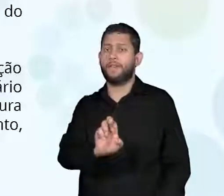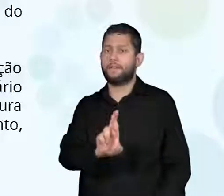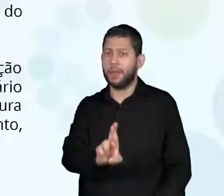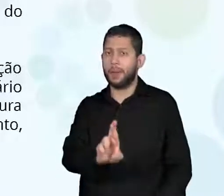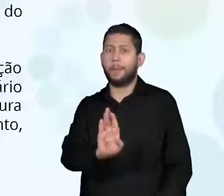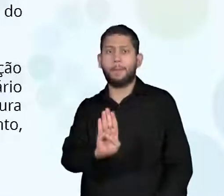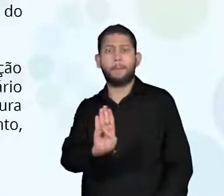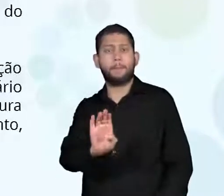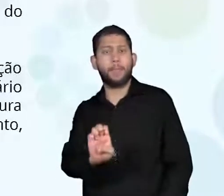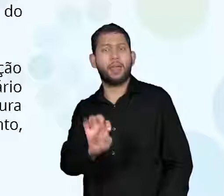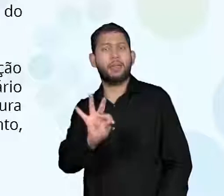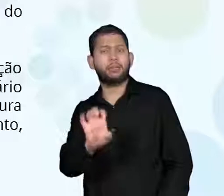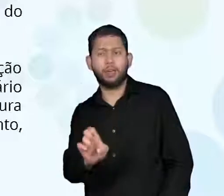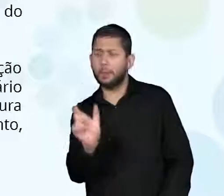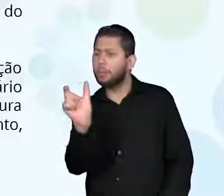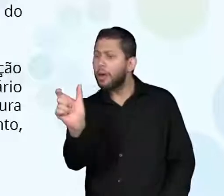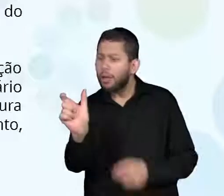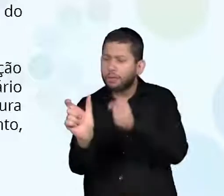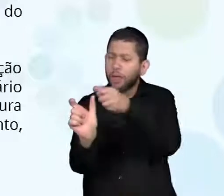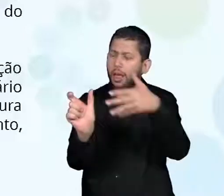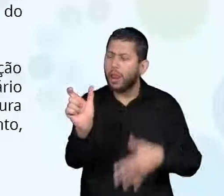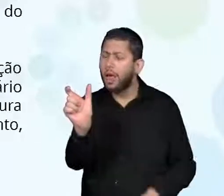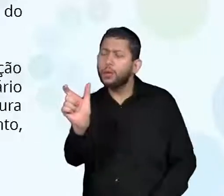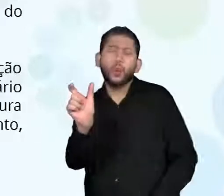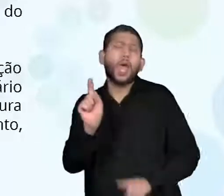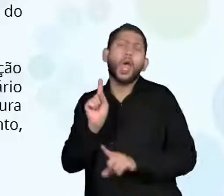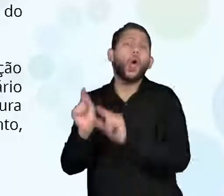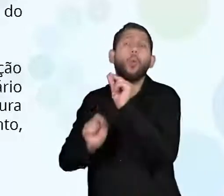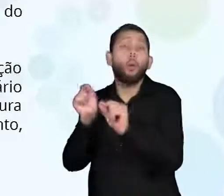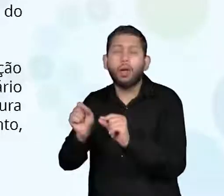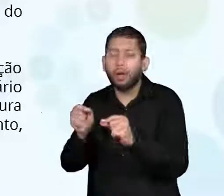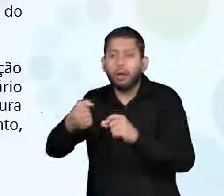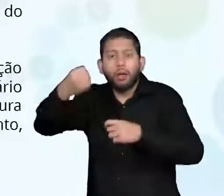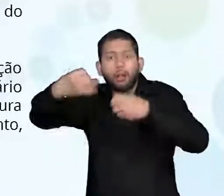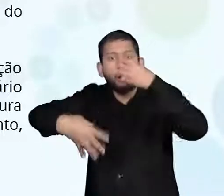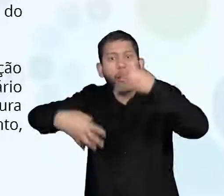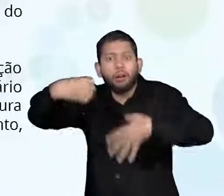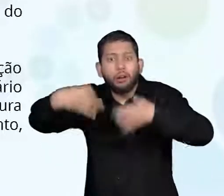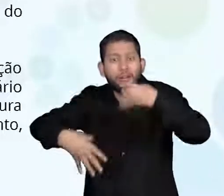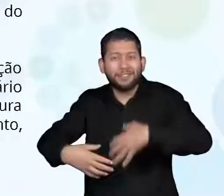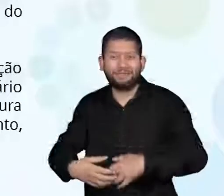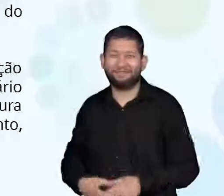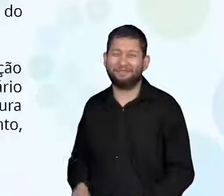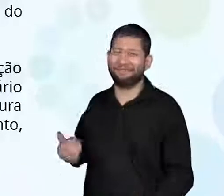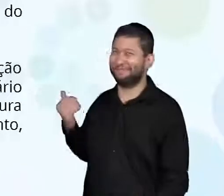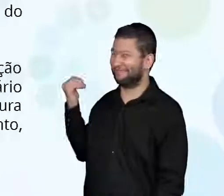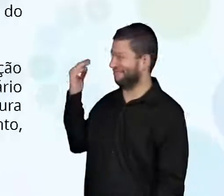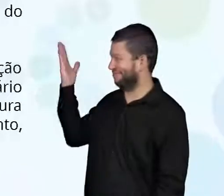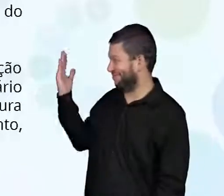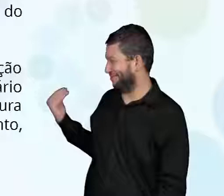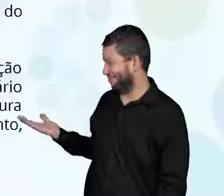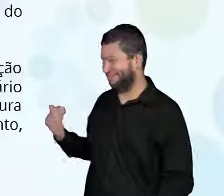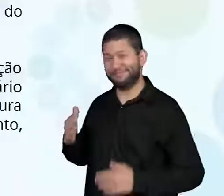tirar um print da tela das habilidades. Então, a nossa primeira habilidade é a EF04